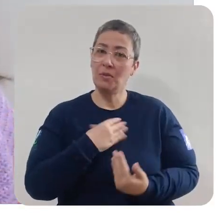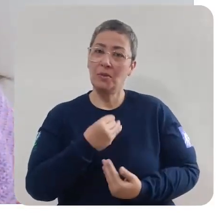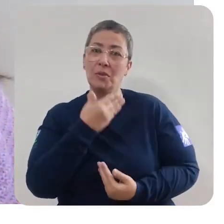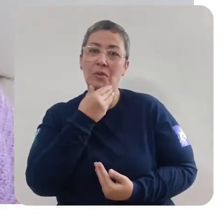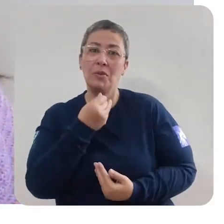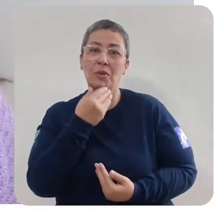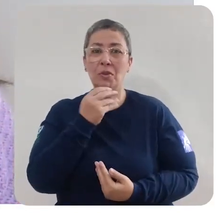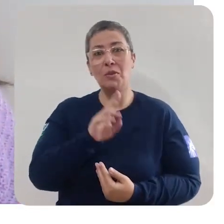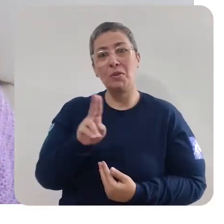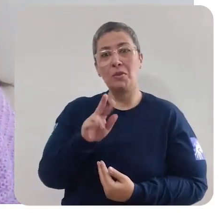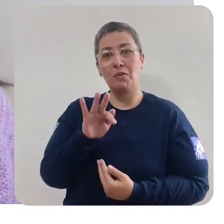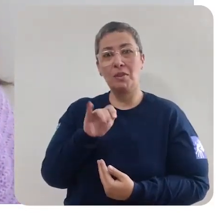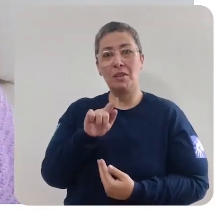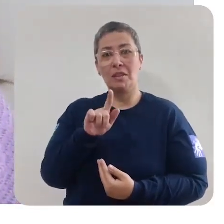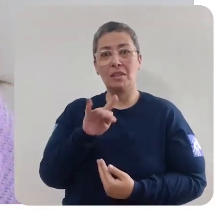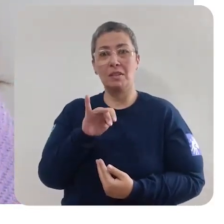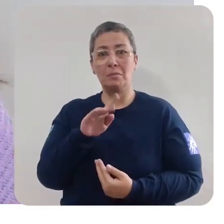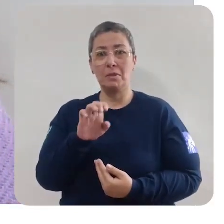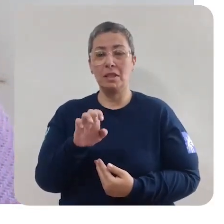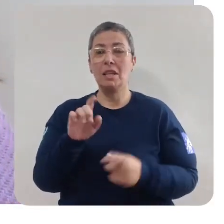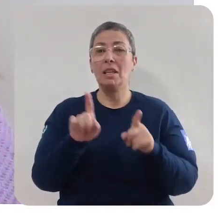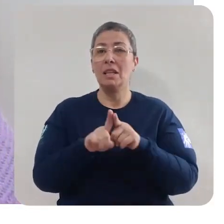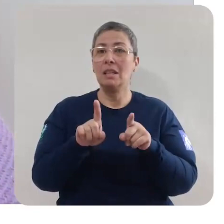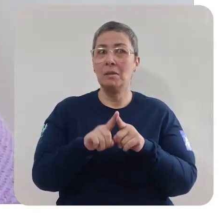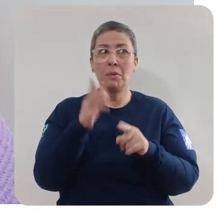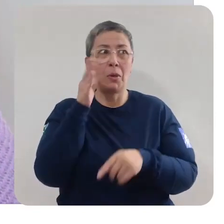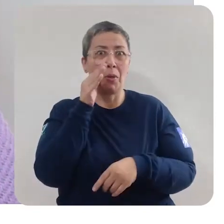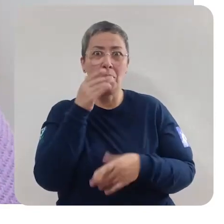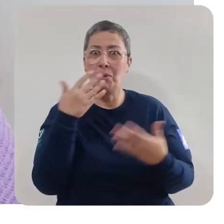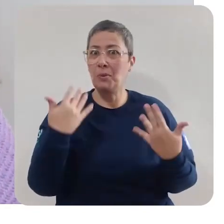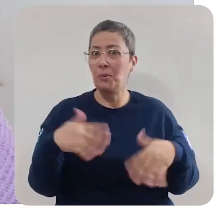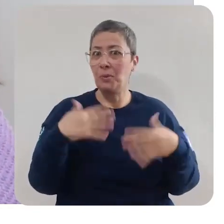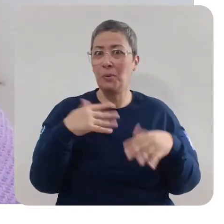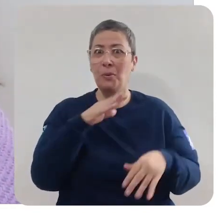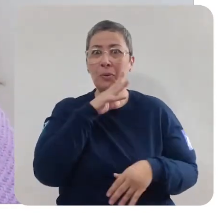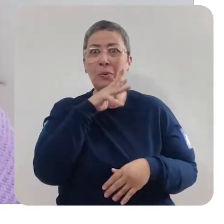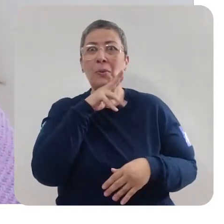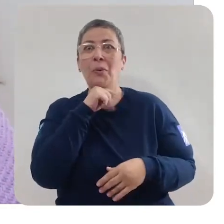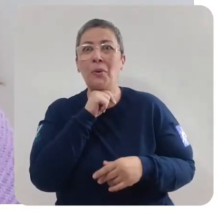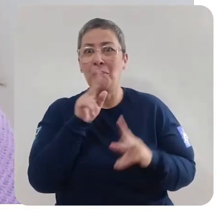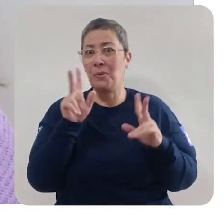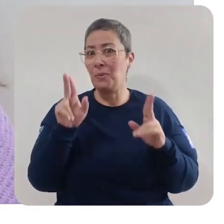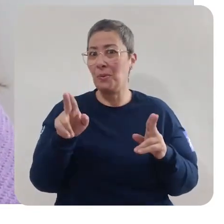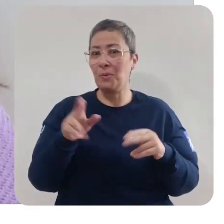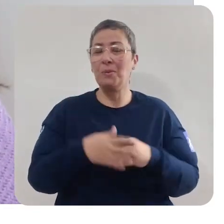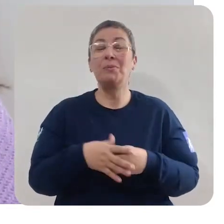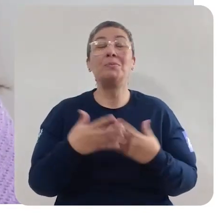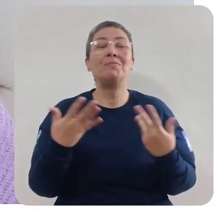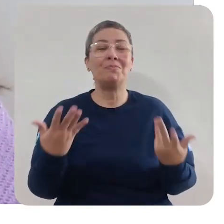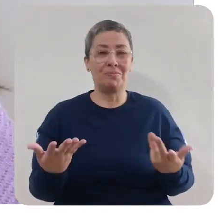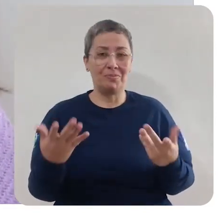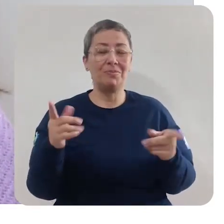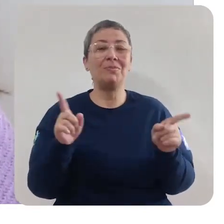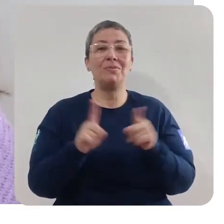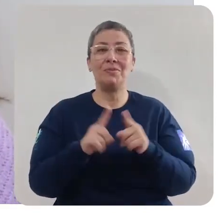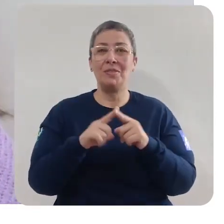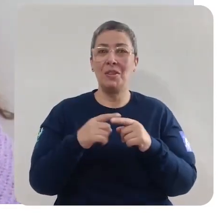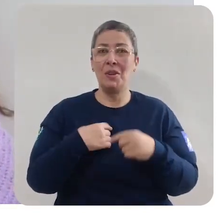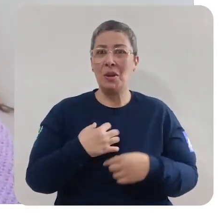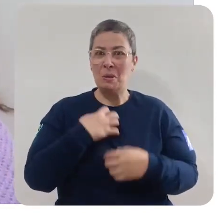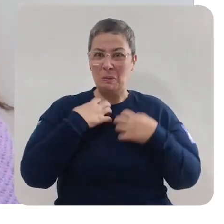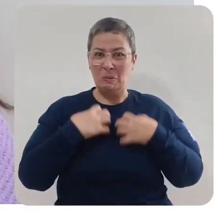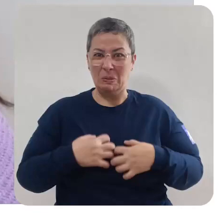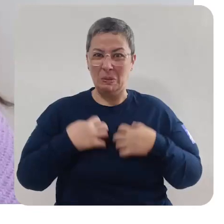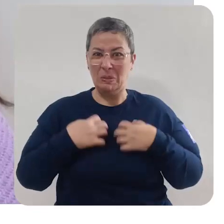filho, Felipe, que também é super curioso como a bicharada. Ah, e